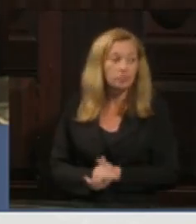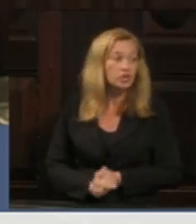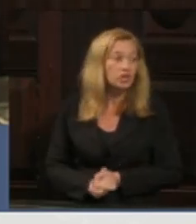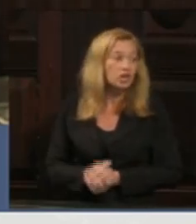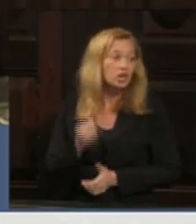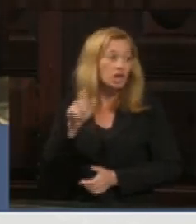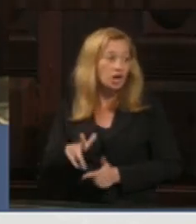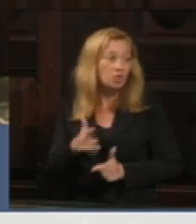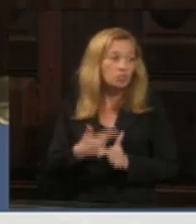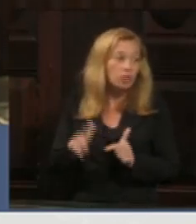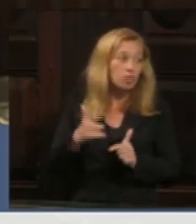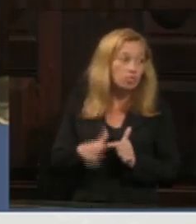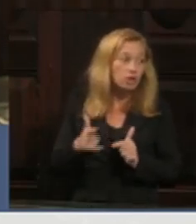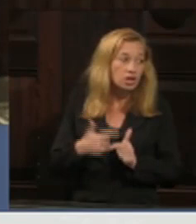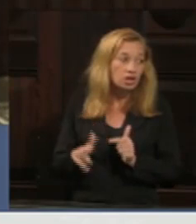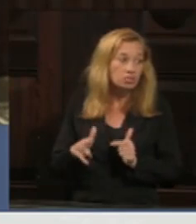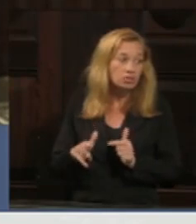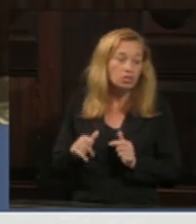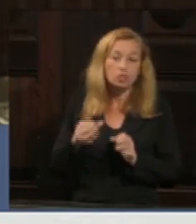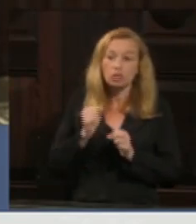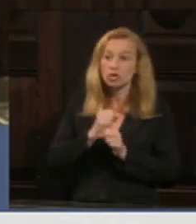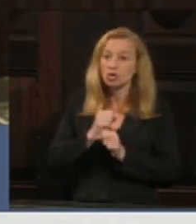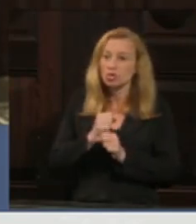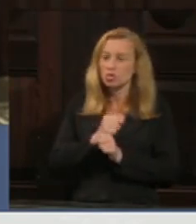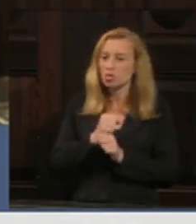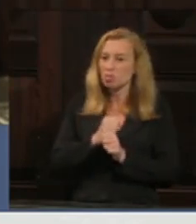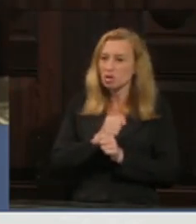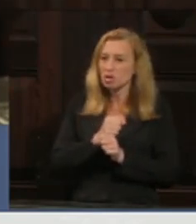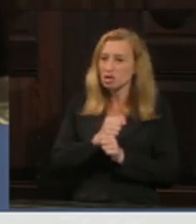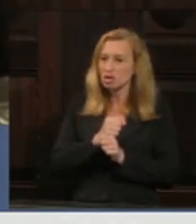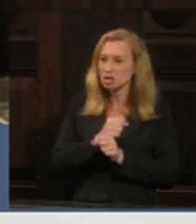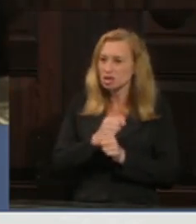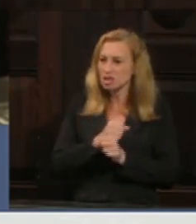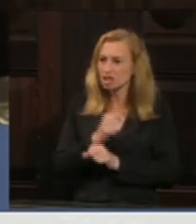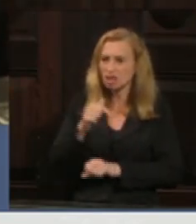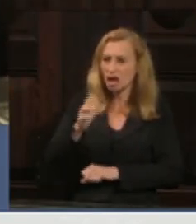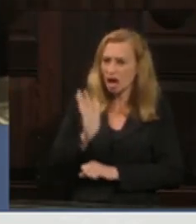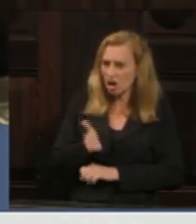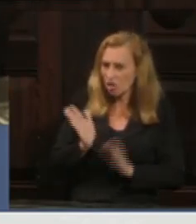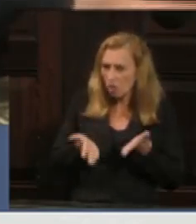problema que começou neste ano letivo de 2019, não é um problema que foi